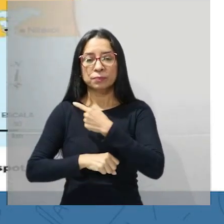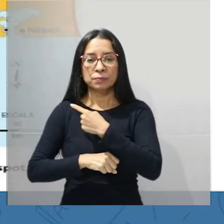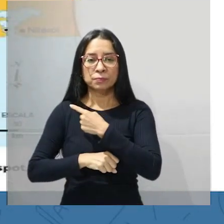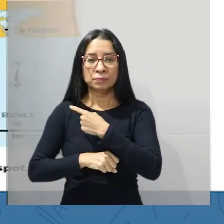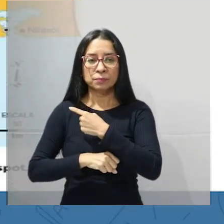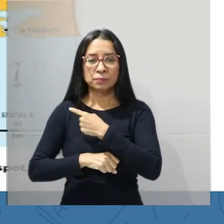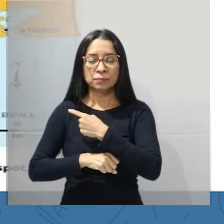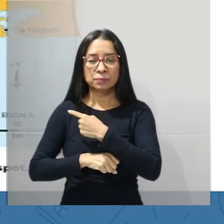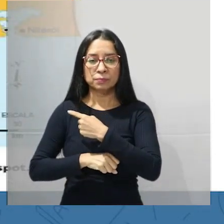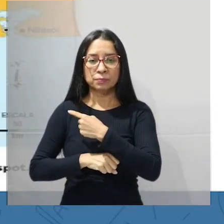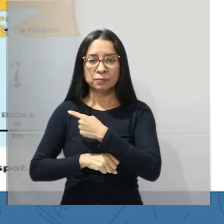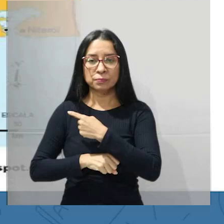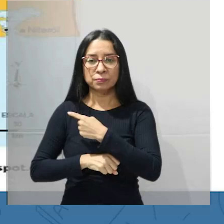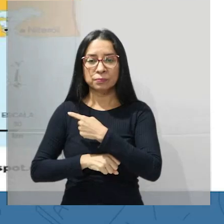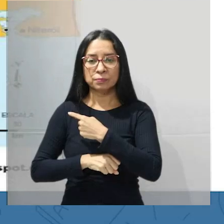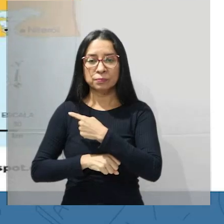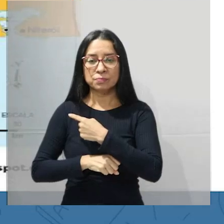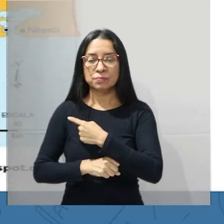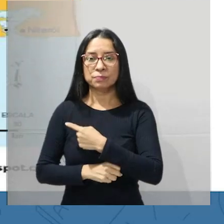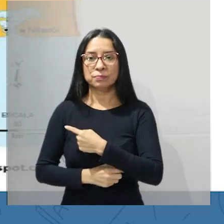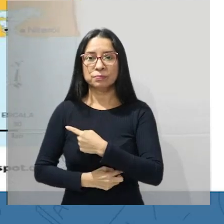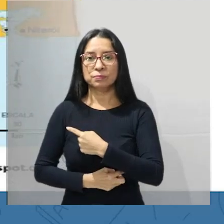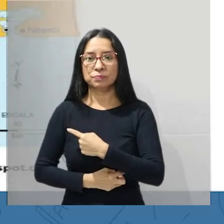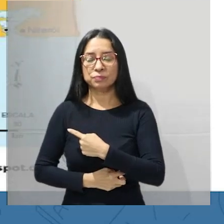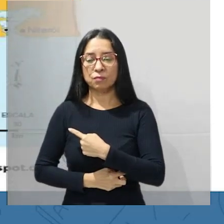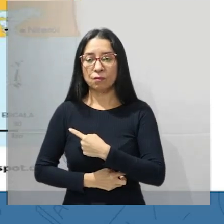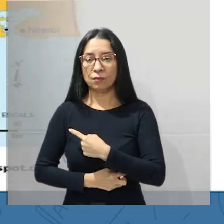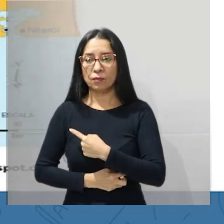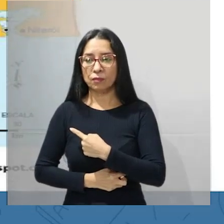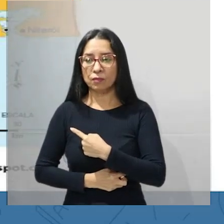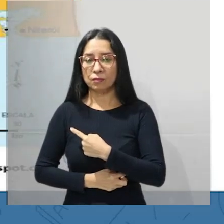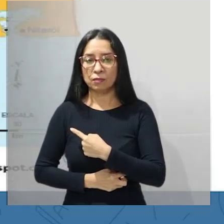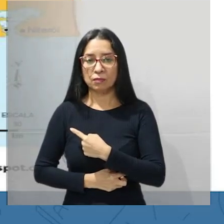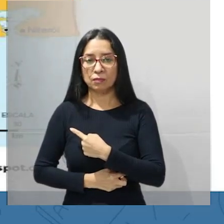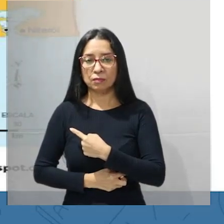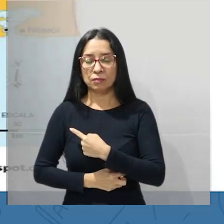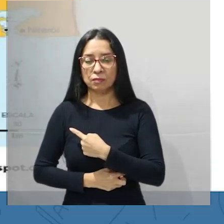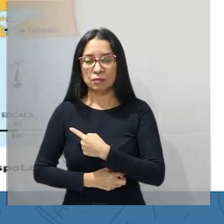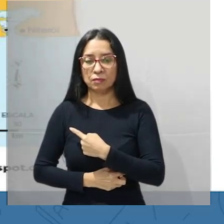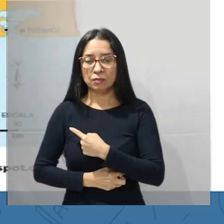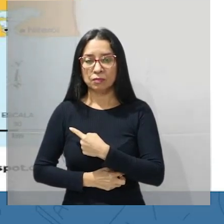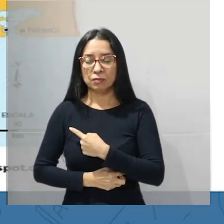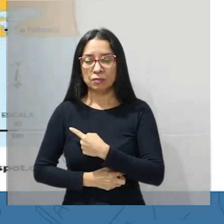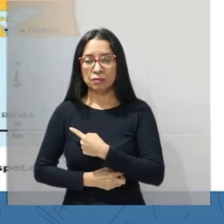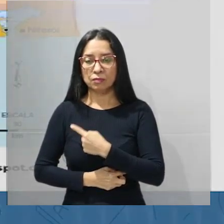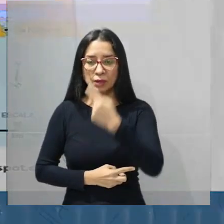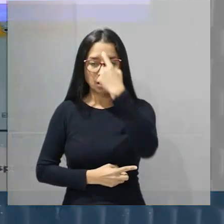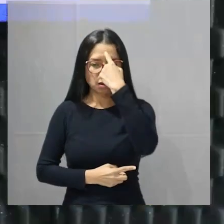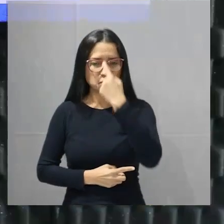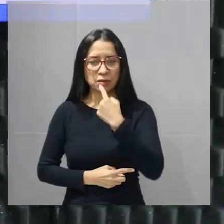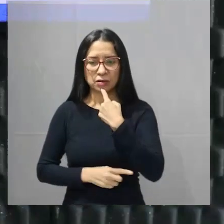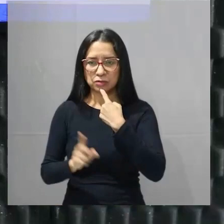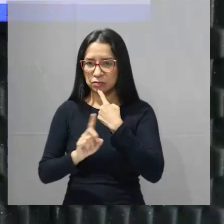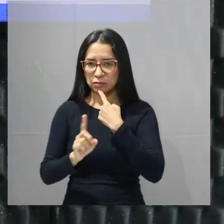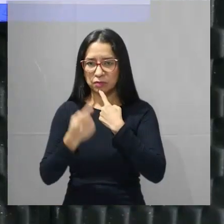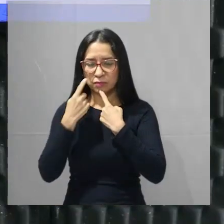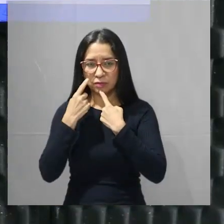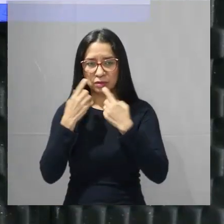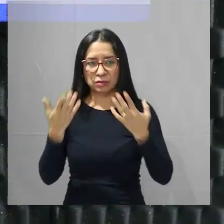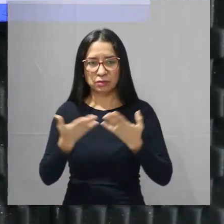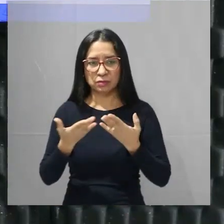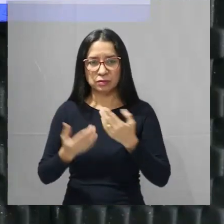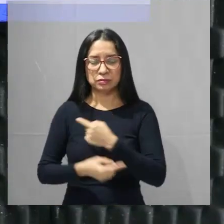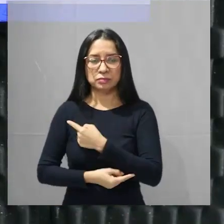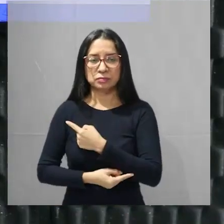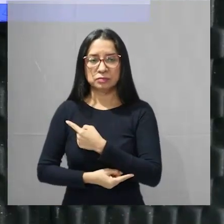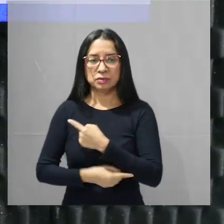ó, o mapa apresenta a área de abrangência da futura megalópole e algumas cidades afetadas. Tá aqui a imagem, eu não vou nem analisar, tá? Vamos ver aqui, ele